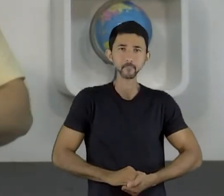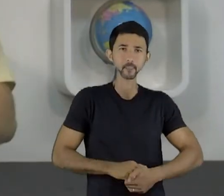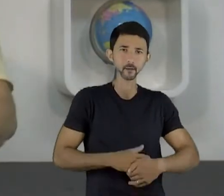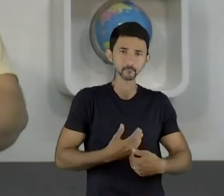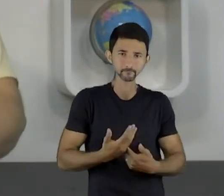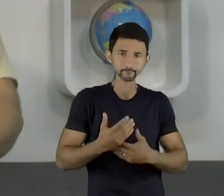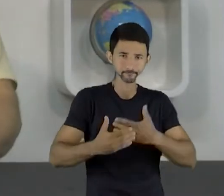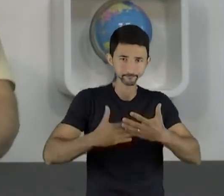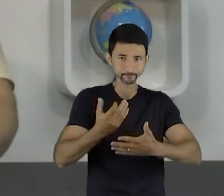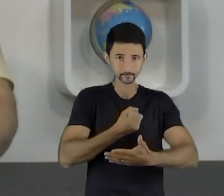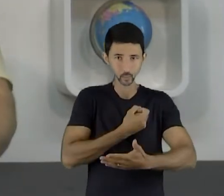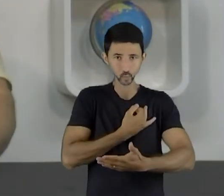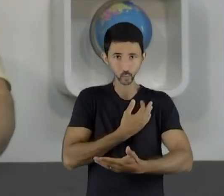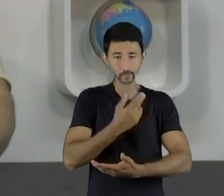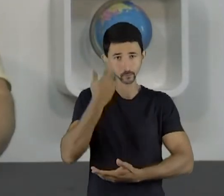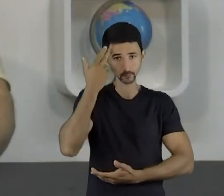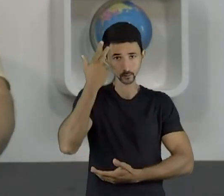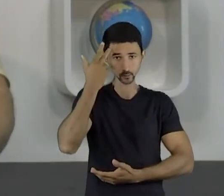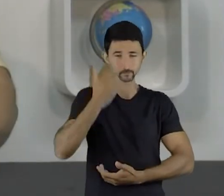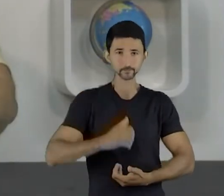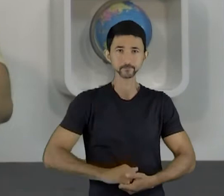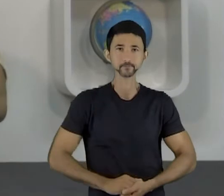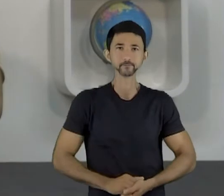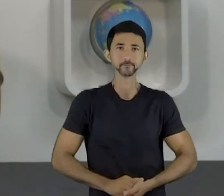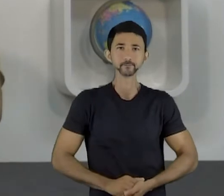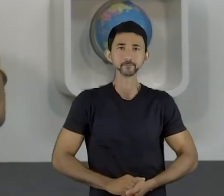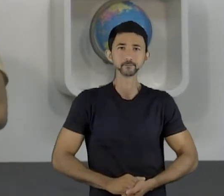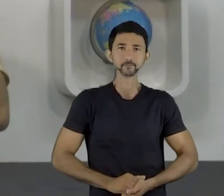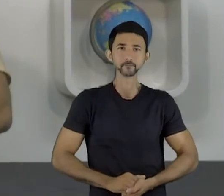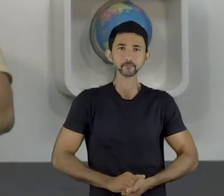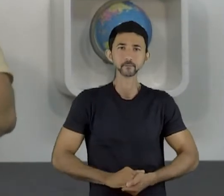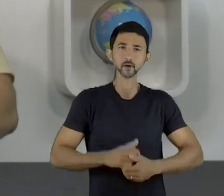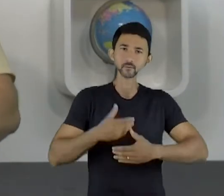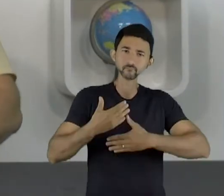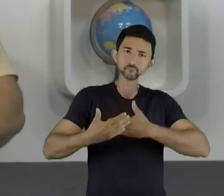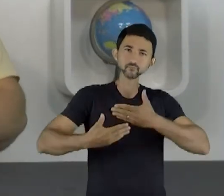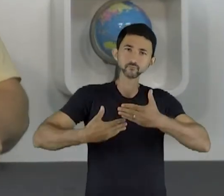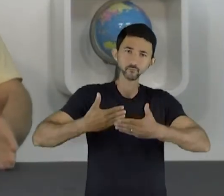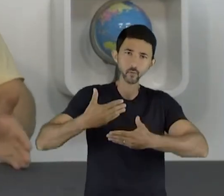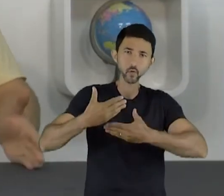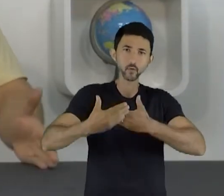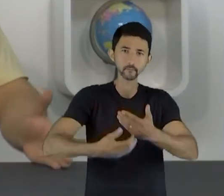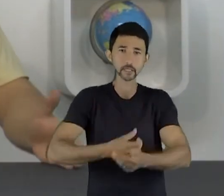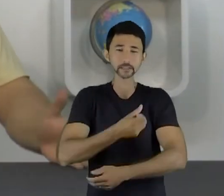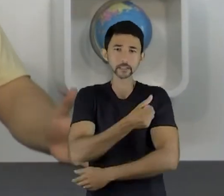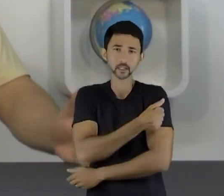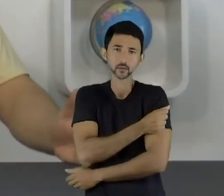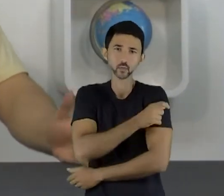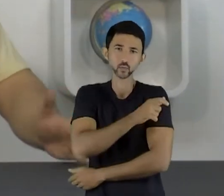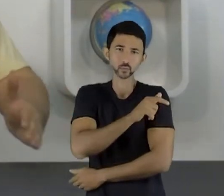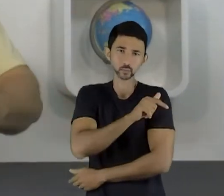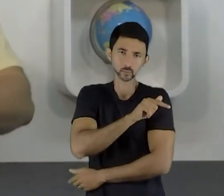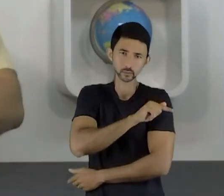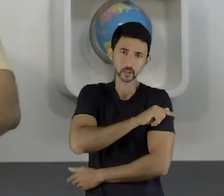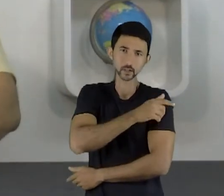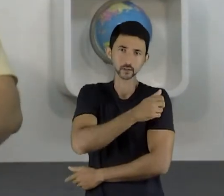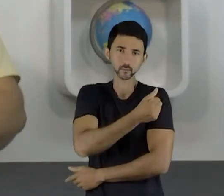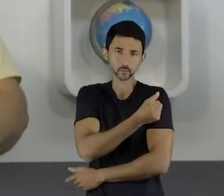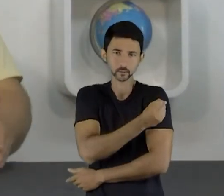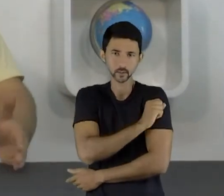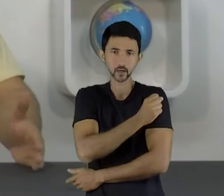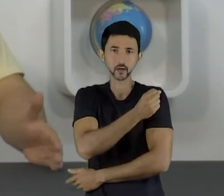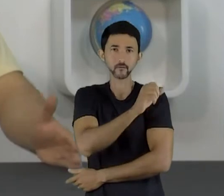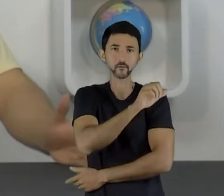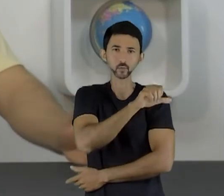com os números naturais, certo? E aí a gente vai avançando as séries e vai